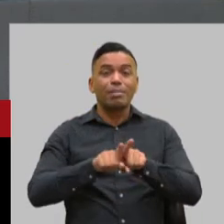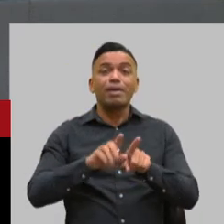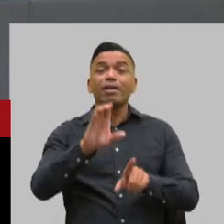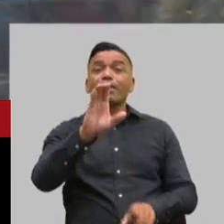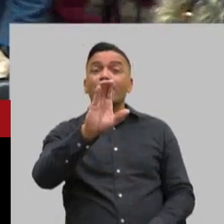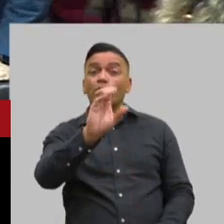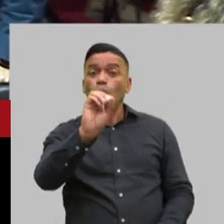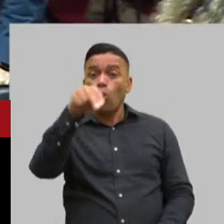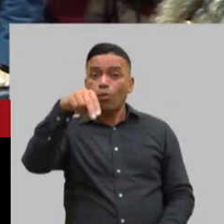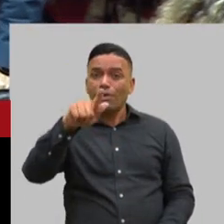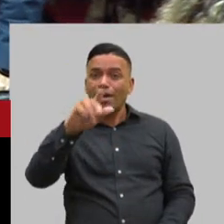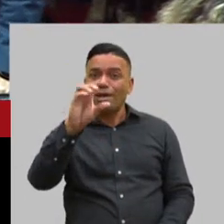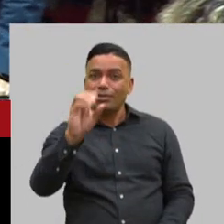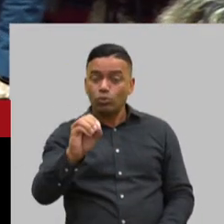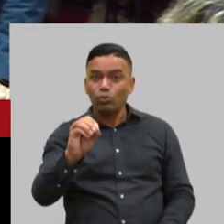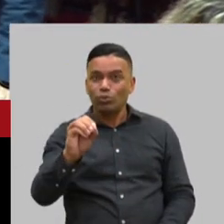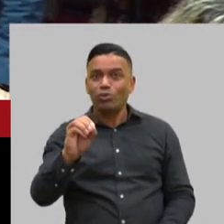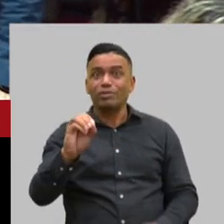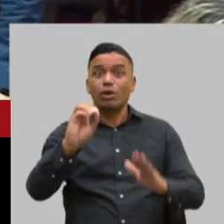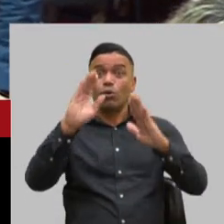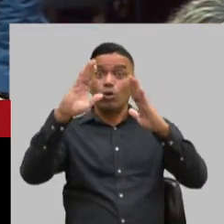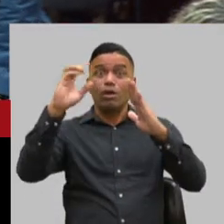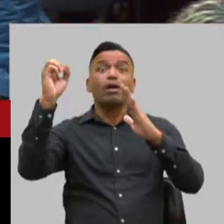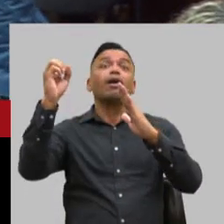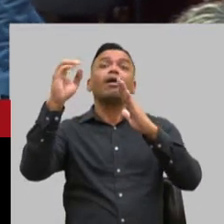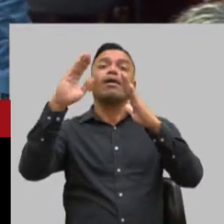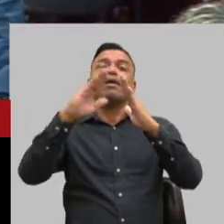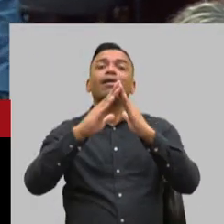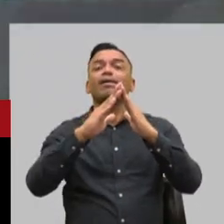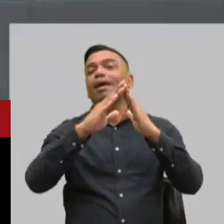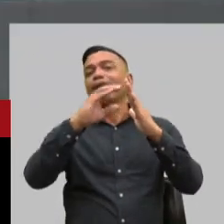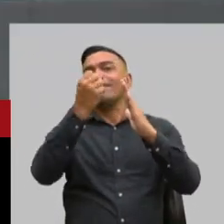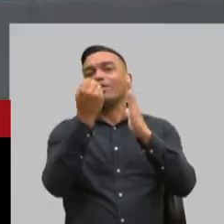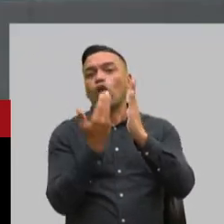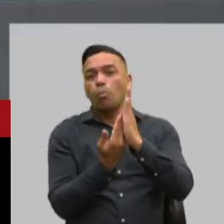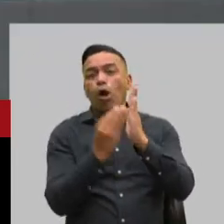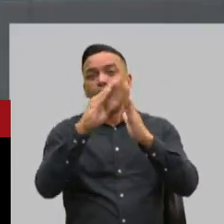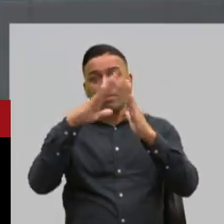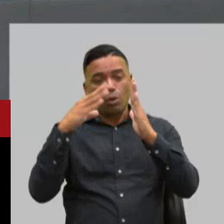das comunidades quilombolas de Marinhos e Sapé.